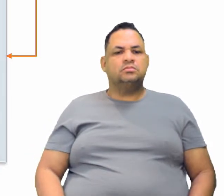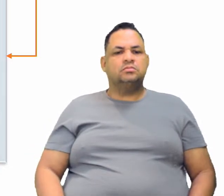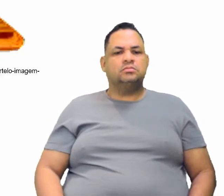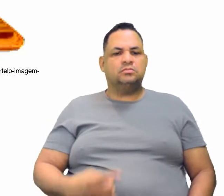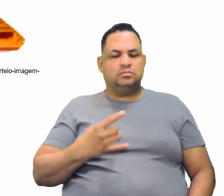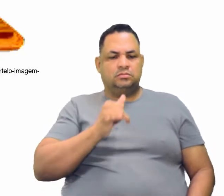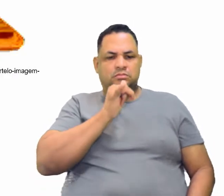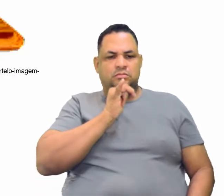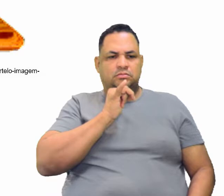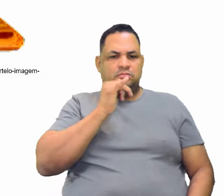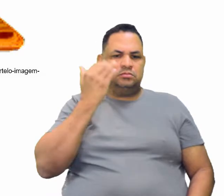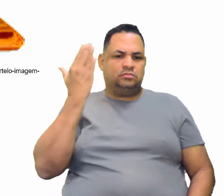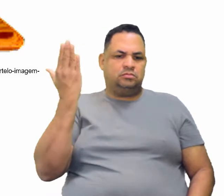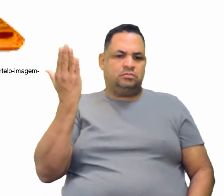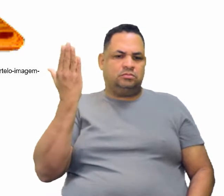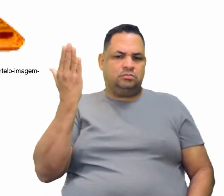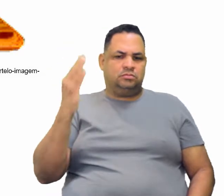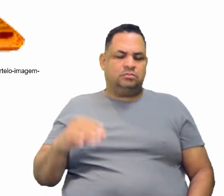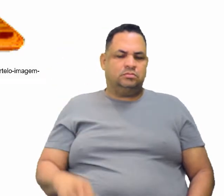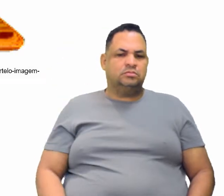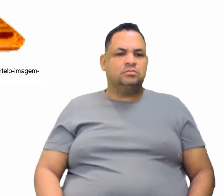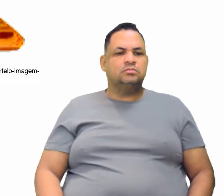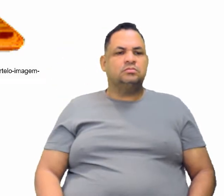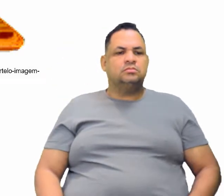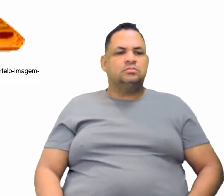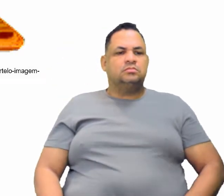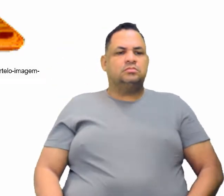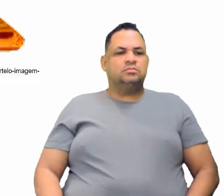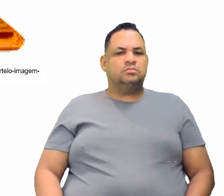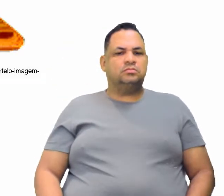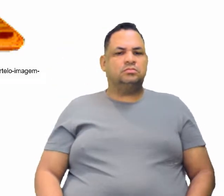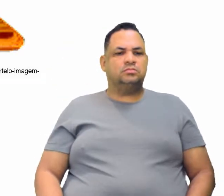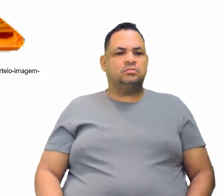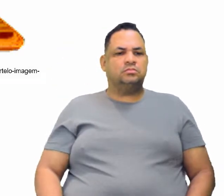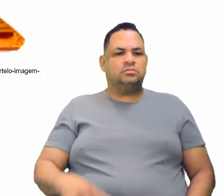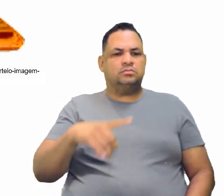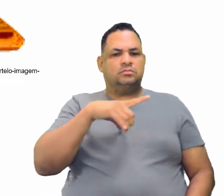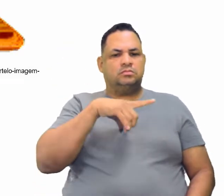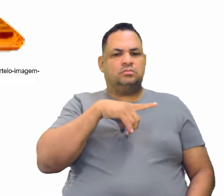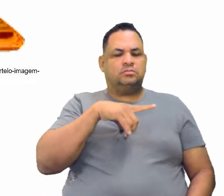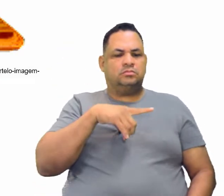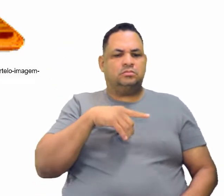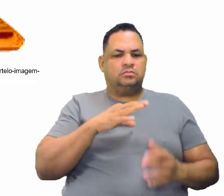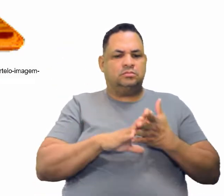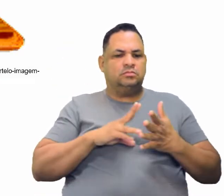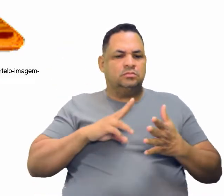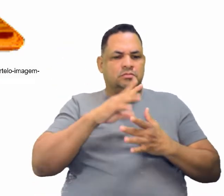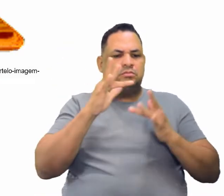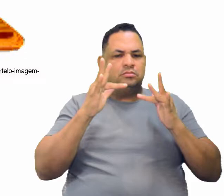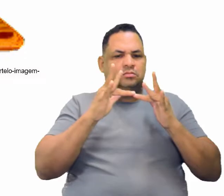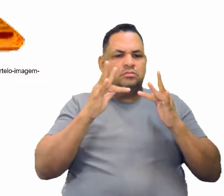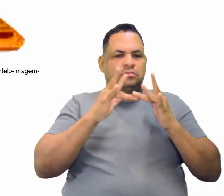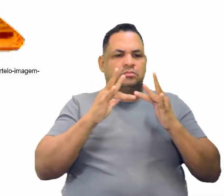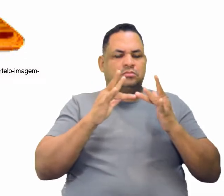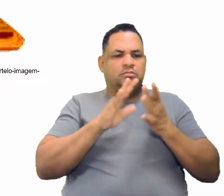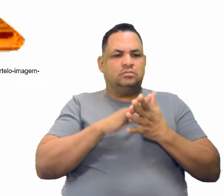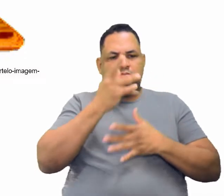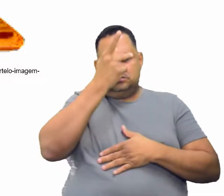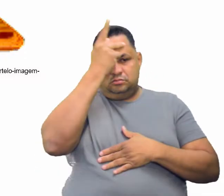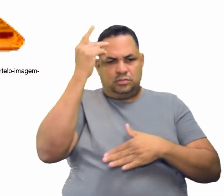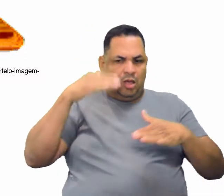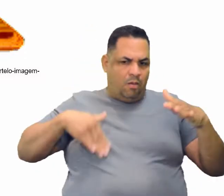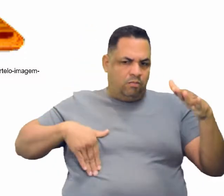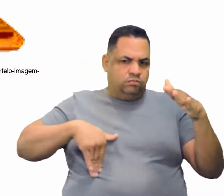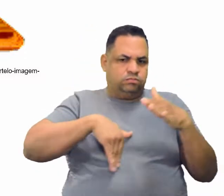alguns exemplos, pessoal, disso que eu estou falando para vocês, olha só. Aqui a gente tem forças de contato. Ó, a pessoa chutando uma